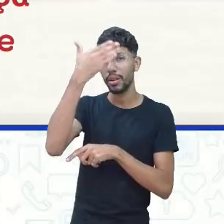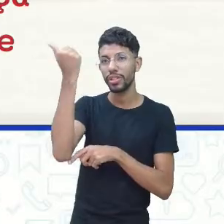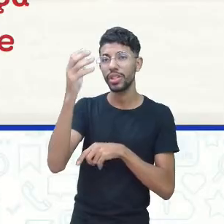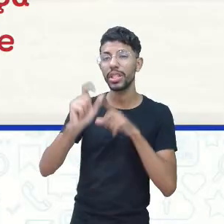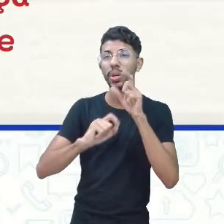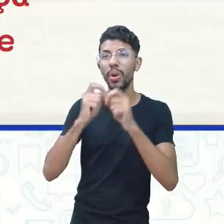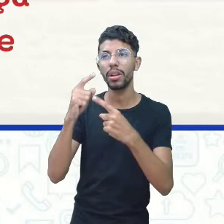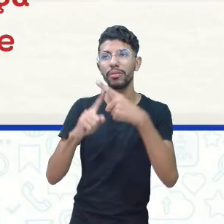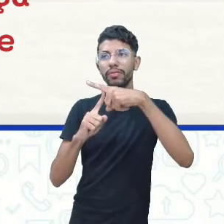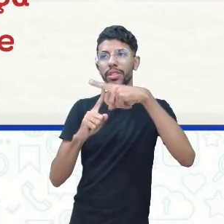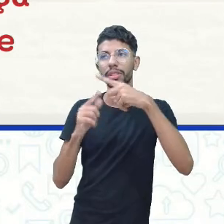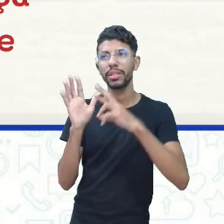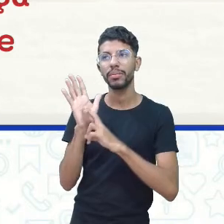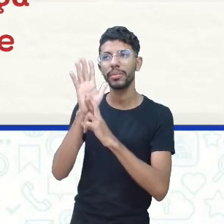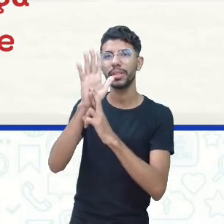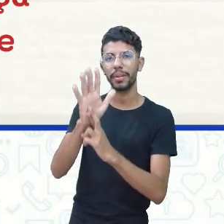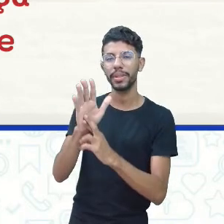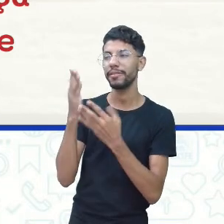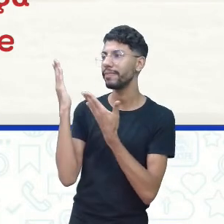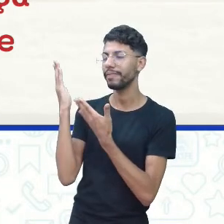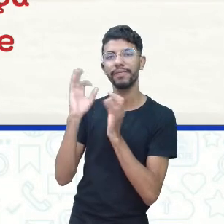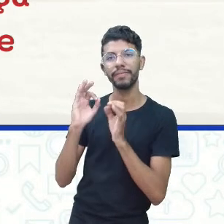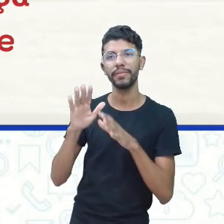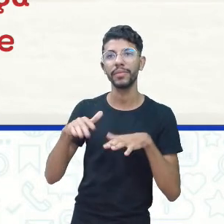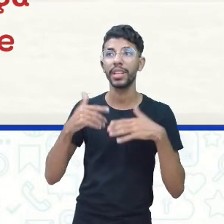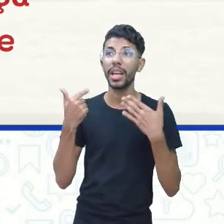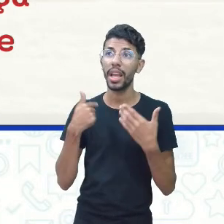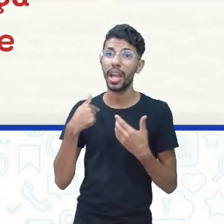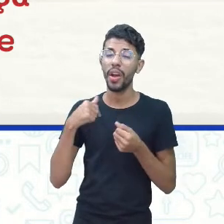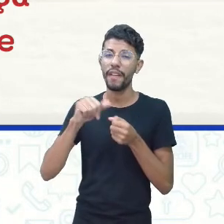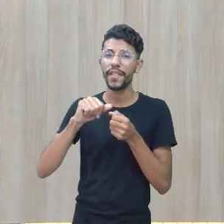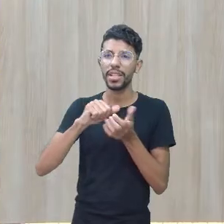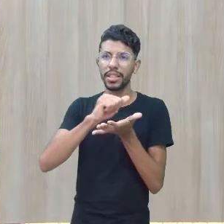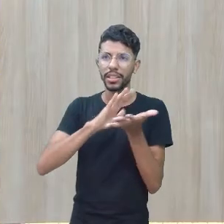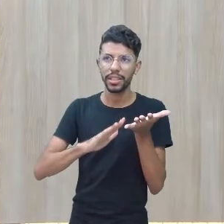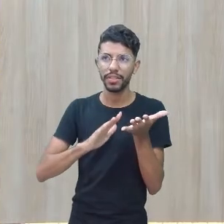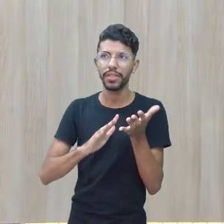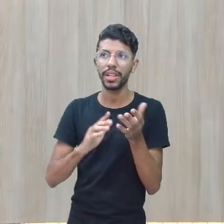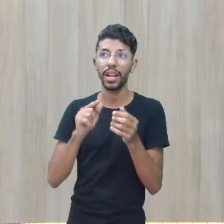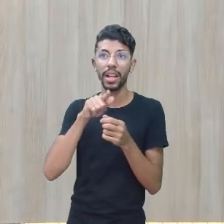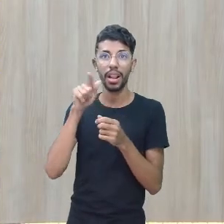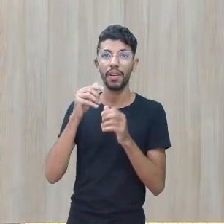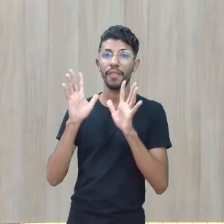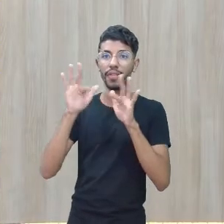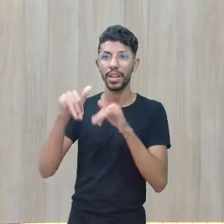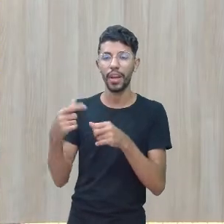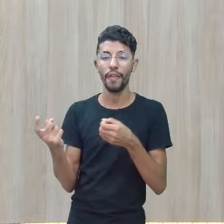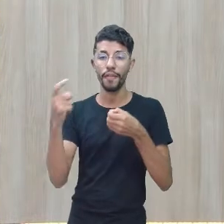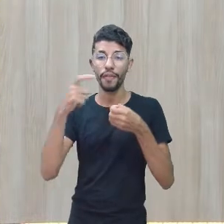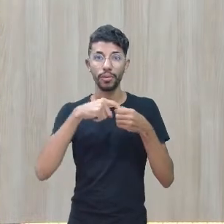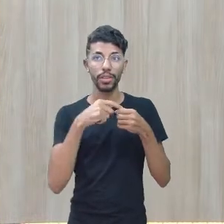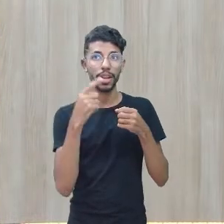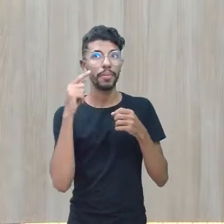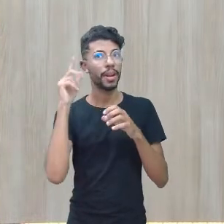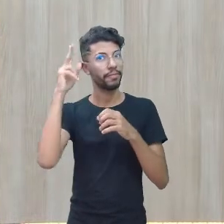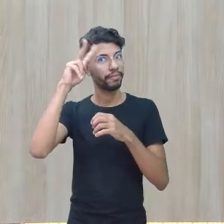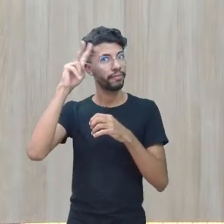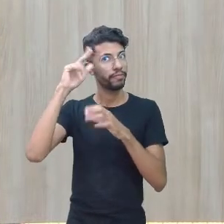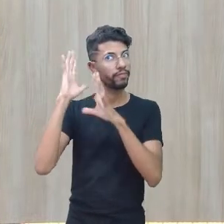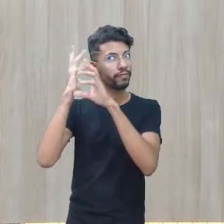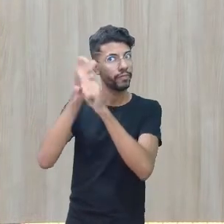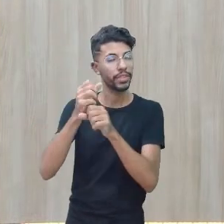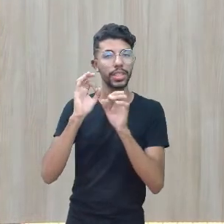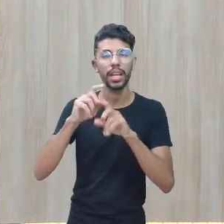de representação. Bom, eu ia propor a atividade já no finalzinho, voltei aqui para recapitular, mas a atividade que eu quero propor agora